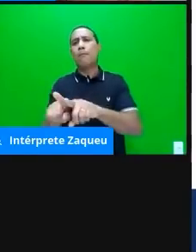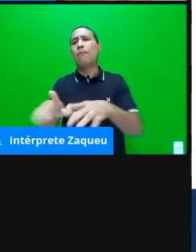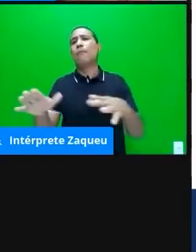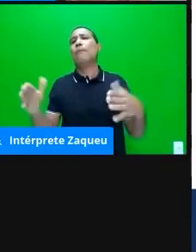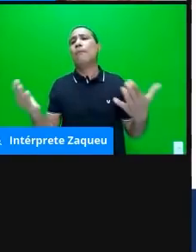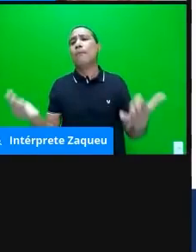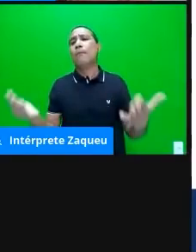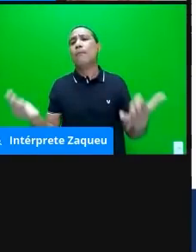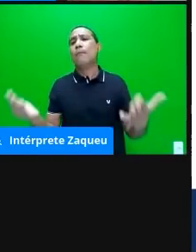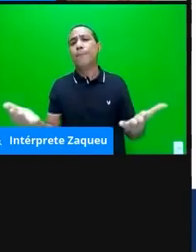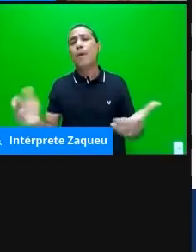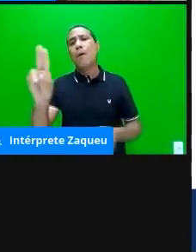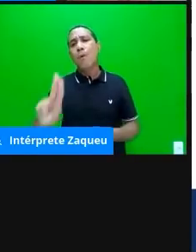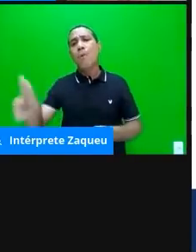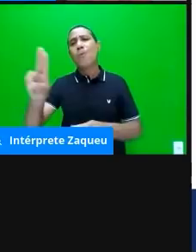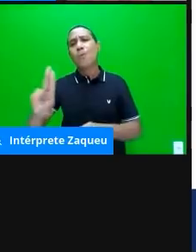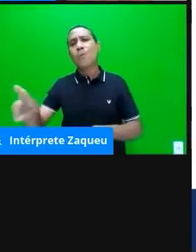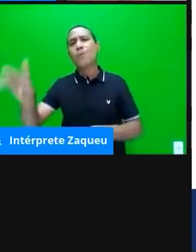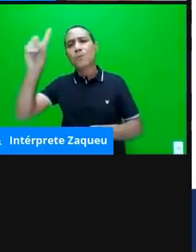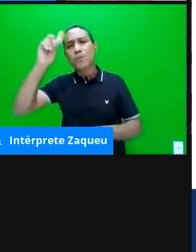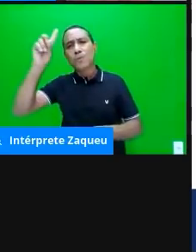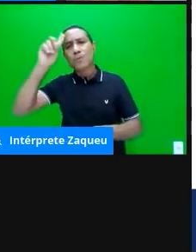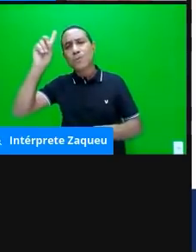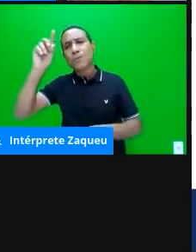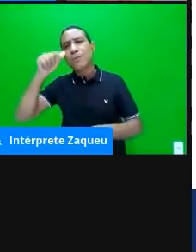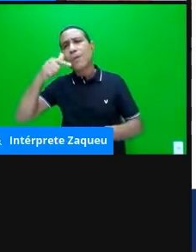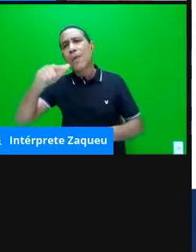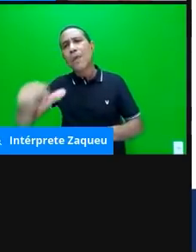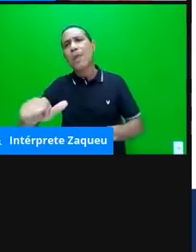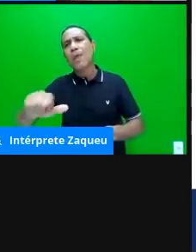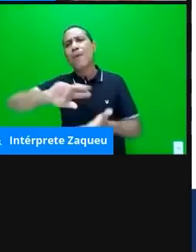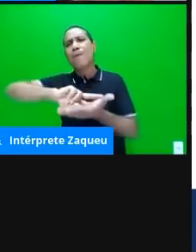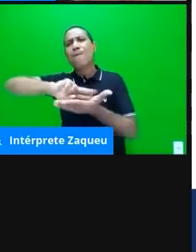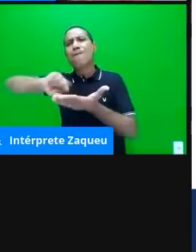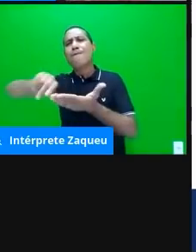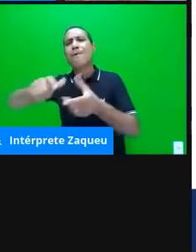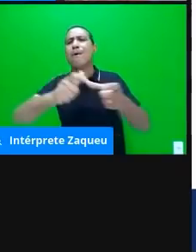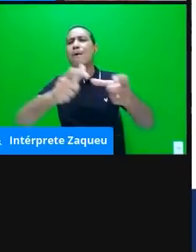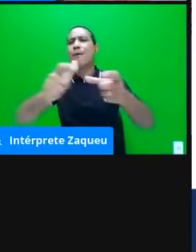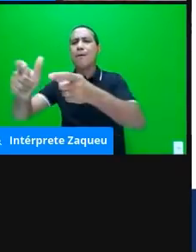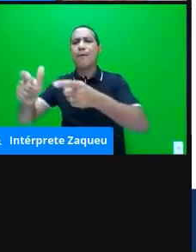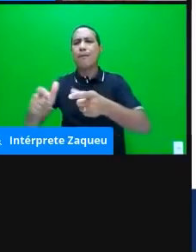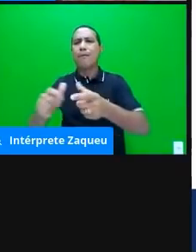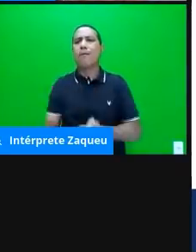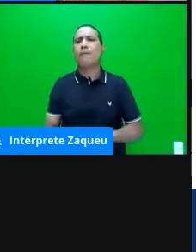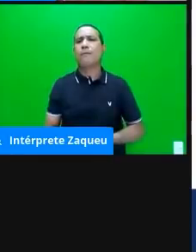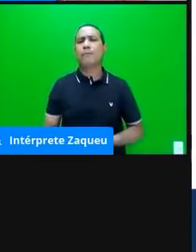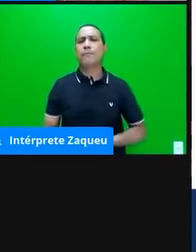o uso prático da língua está em vários ambientes. Próximo.